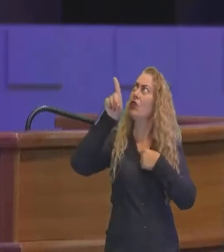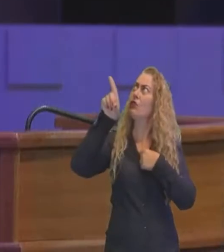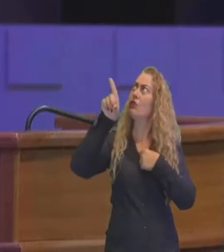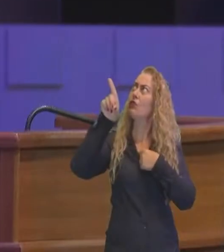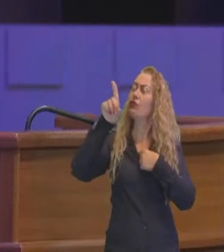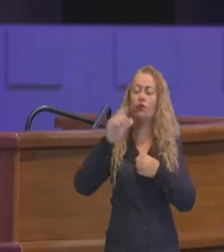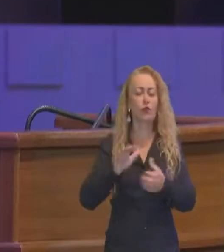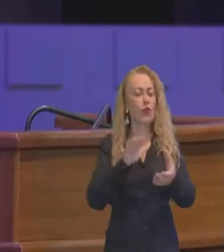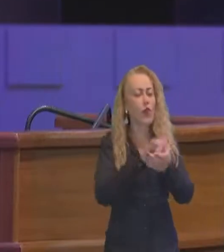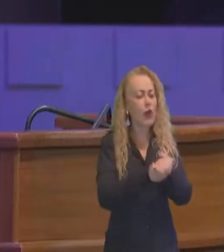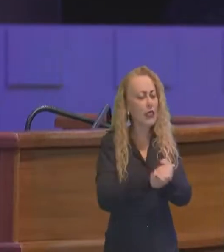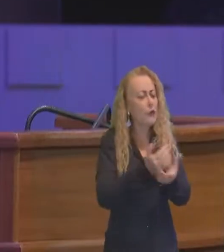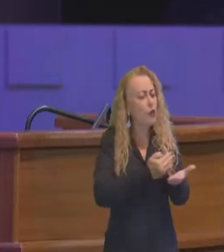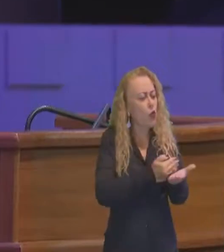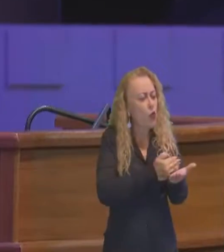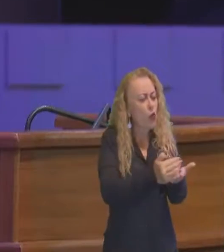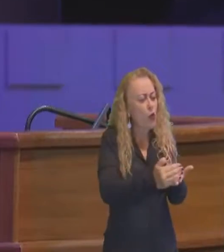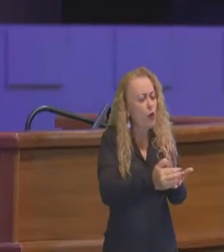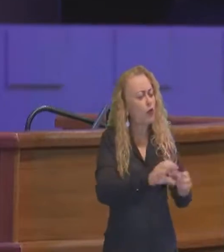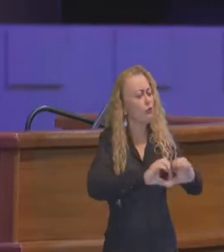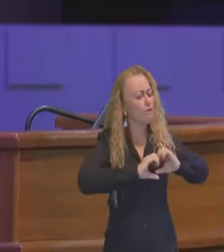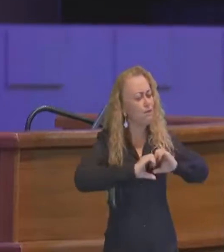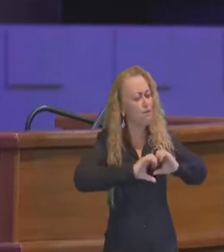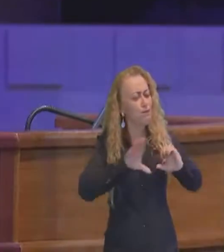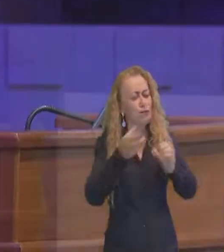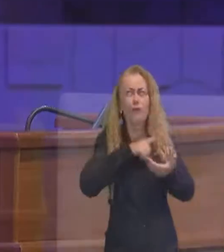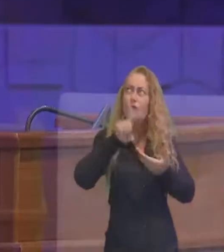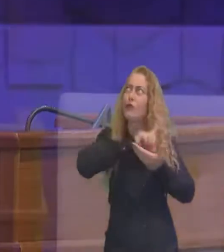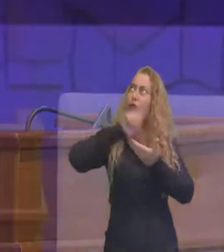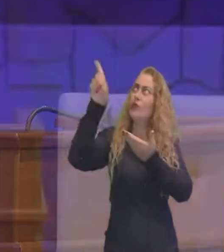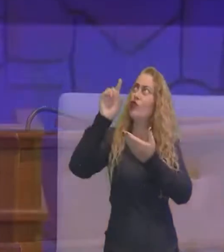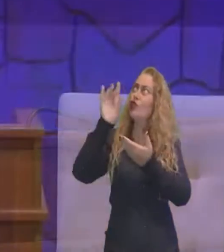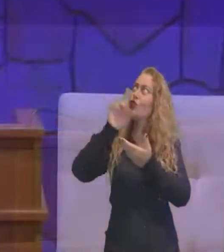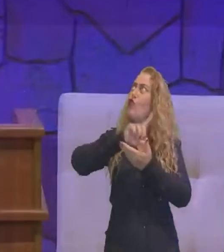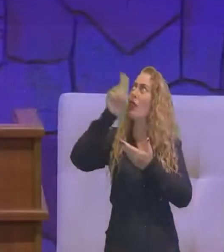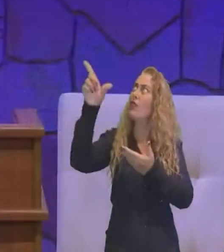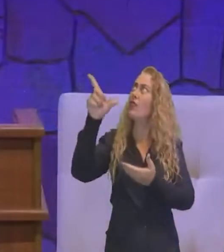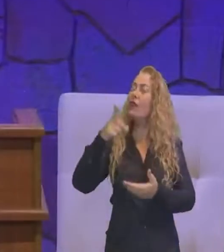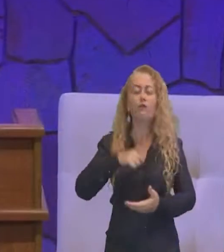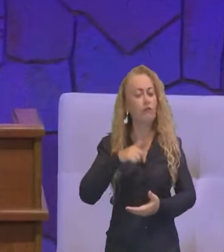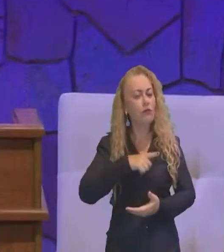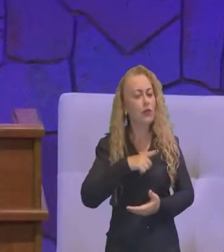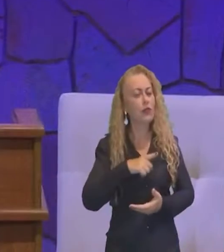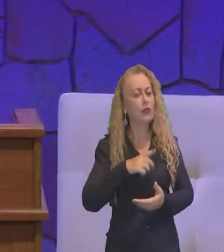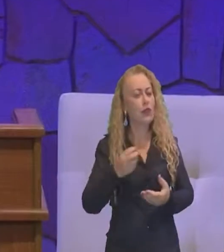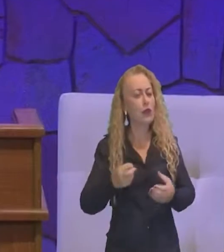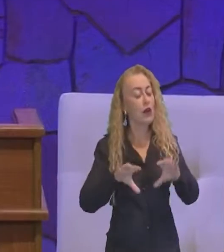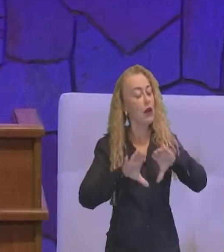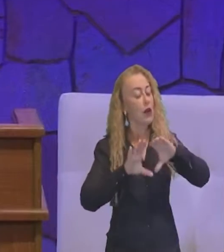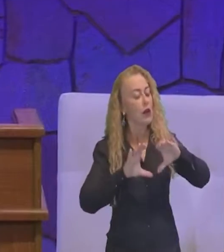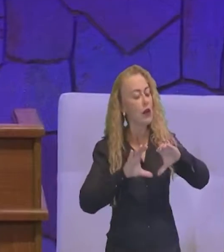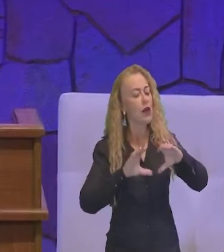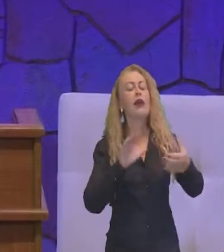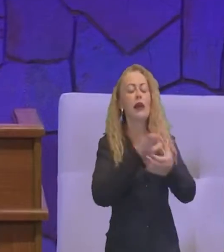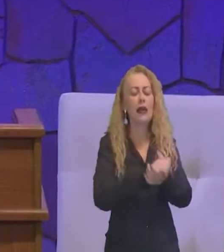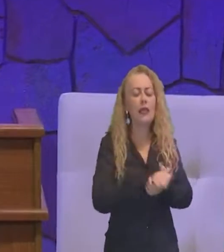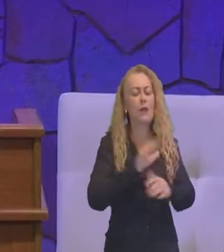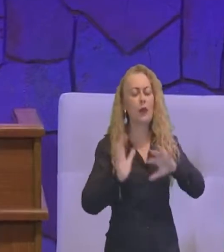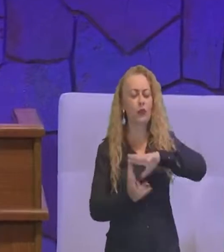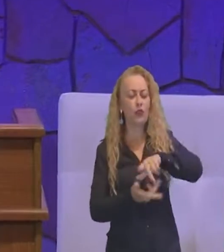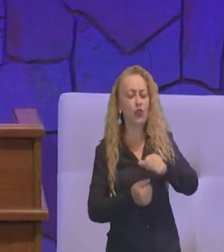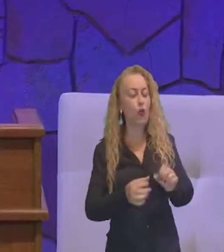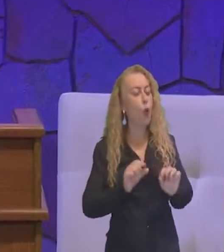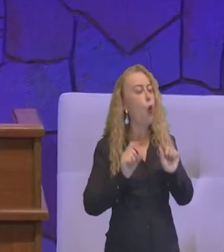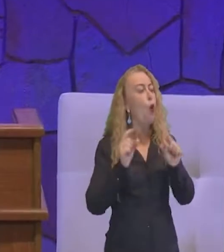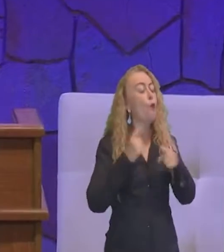O casamento nasceu no coração de Deus. Só existe casamento na face da terra porque Deus um dia